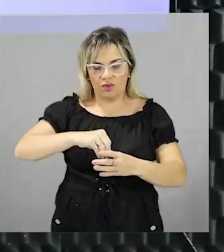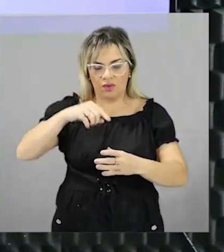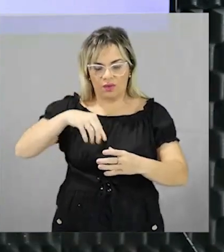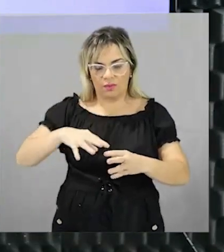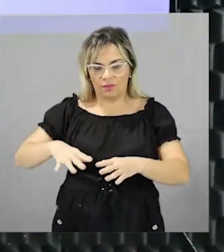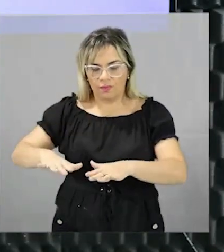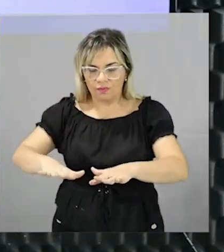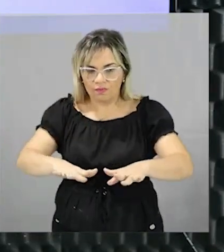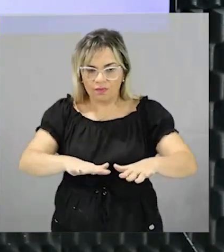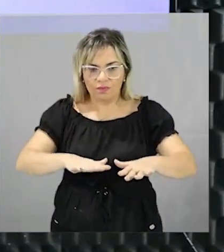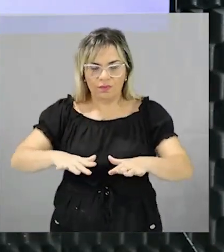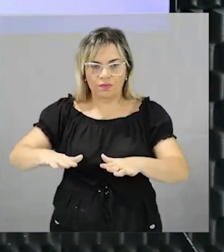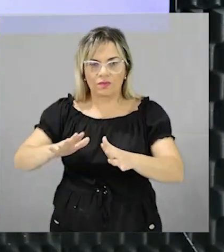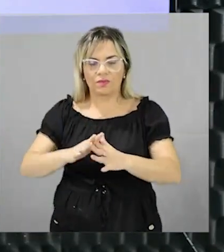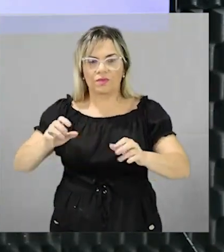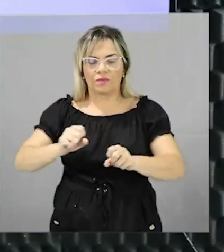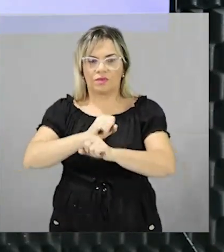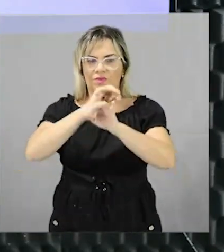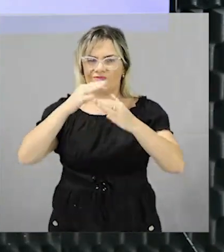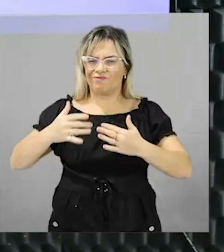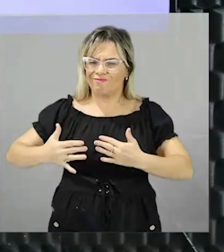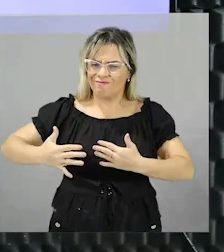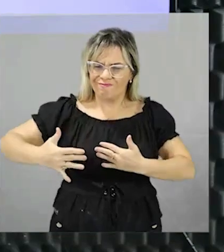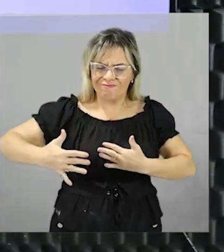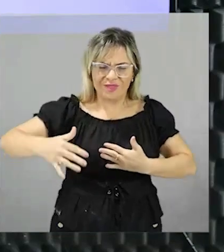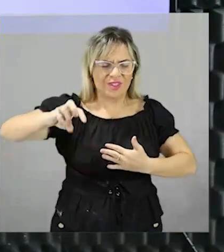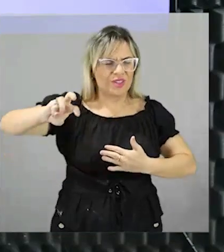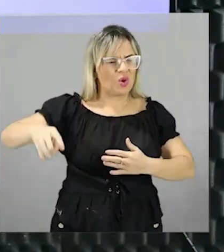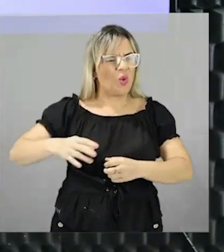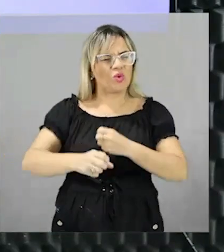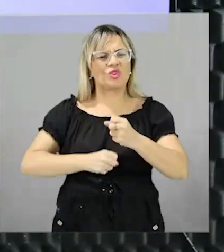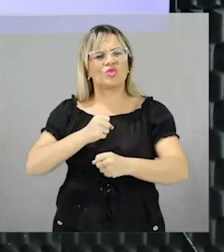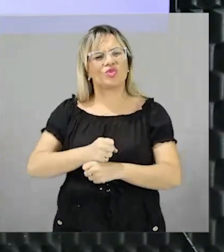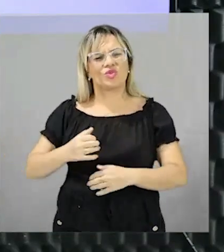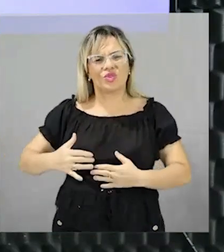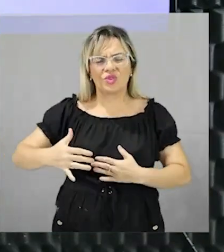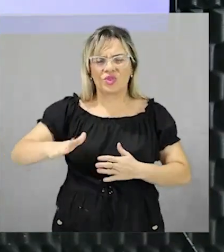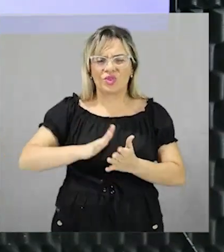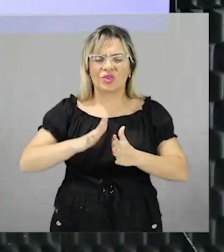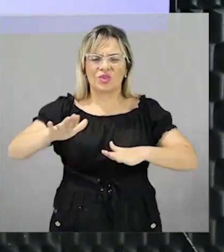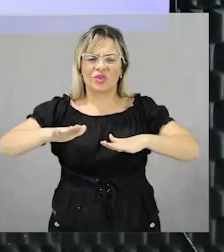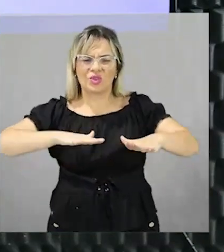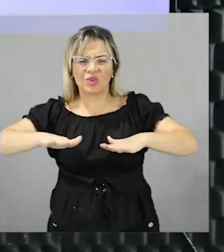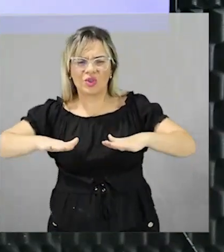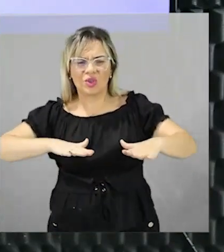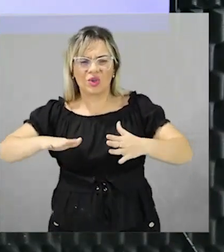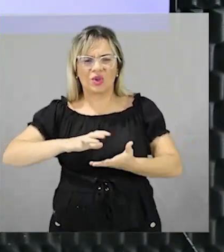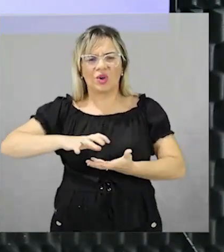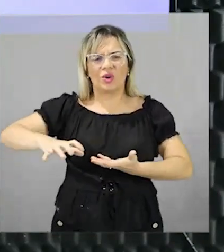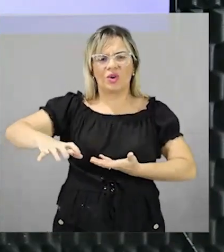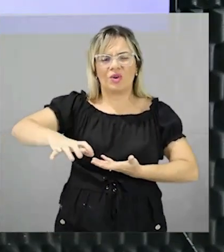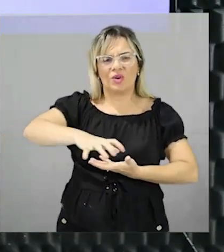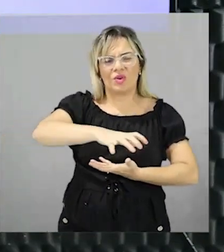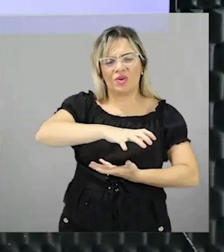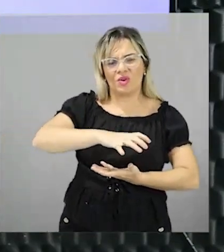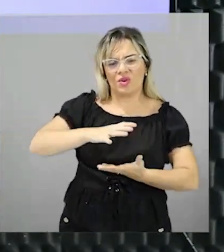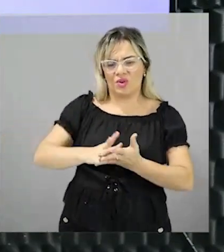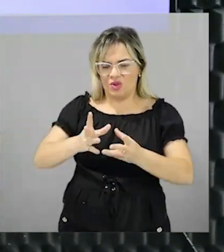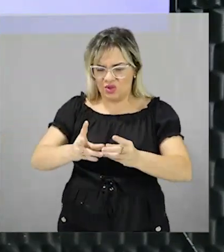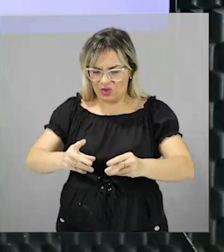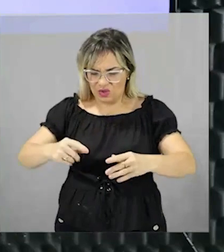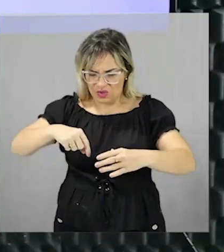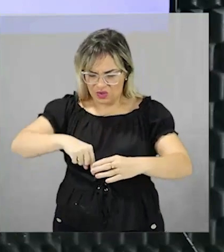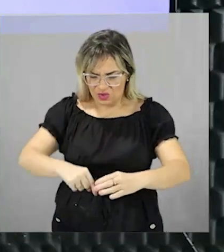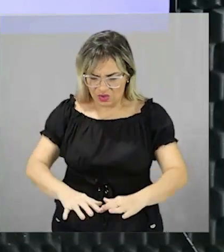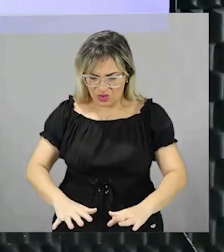baixas. Isso, claro, eu estou falando em processo de milhões de anos. E aí, com a movimentação do nosso planeta, dos nossos continentes, essas áreas vão ser soterradas e vão